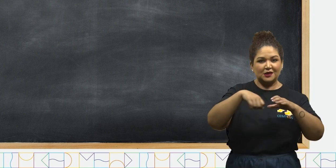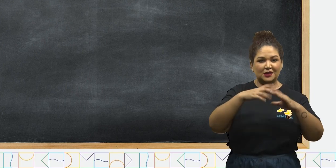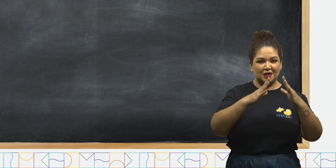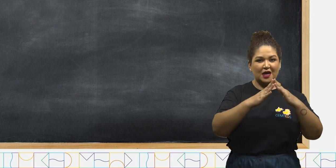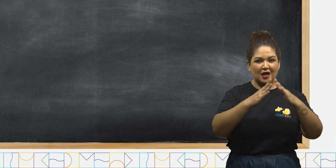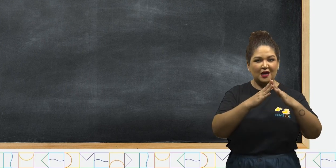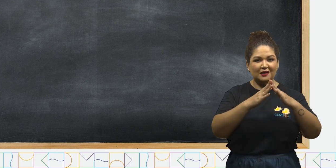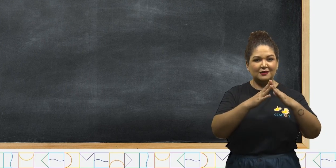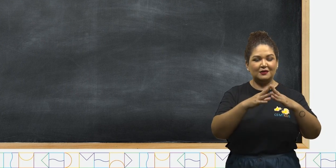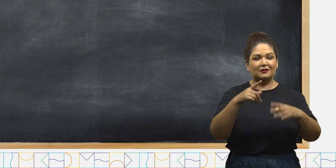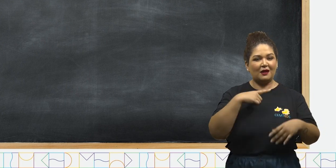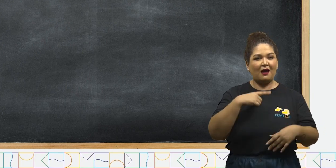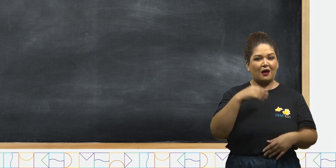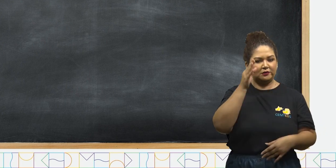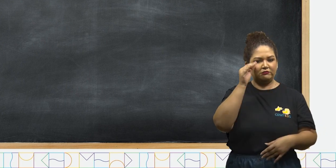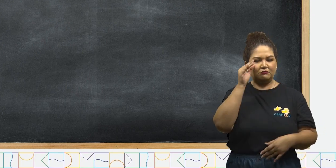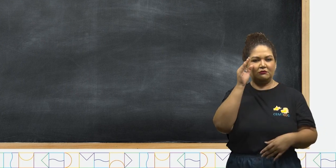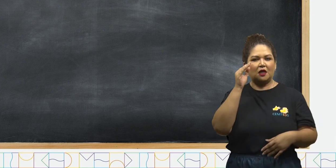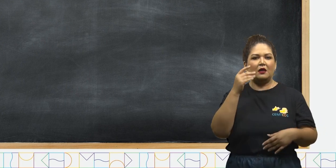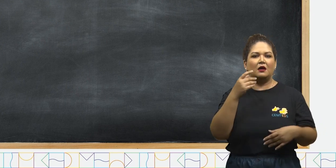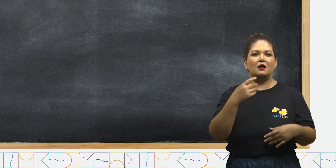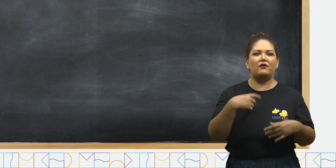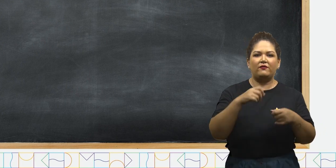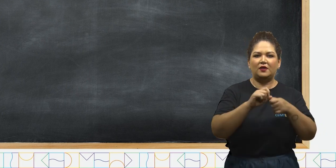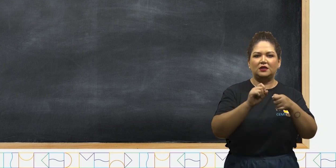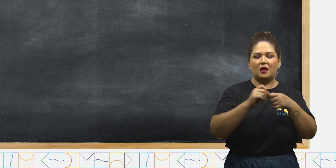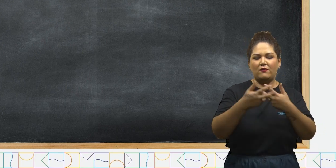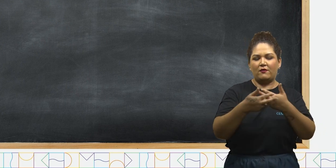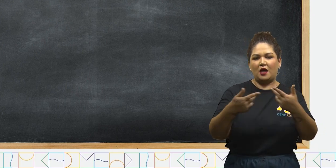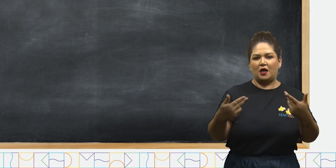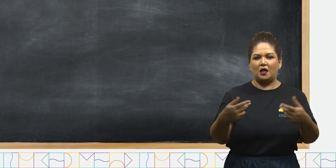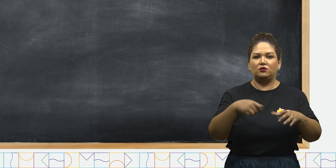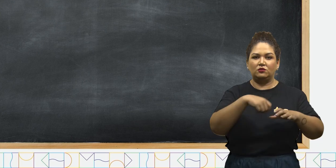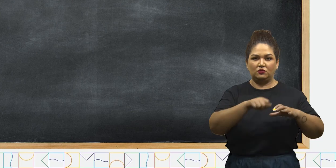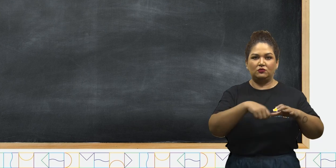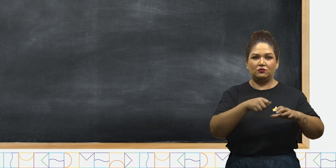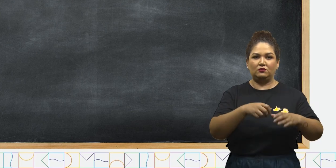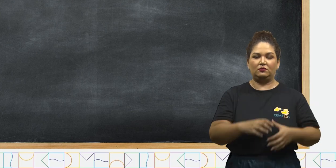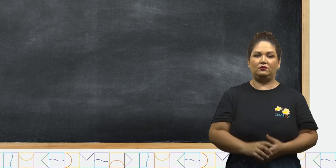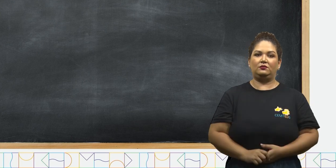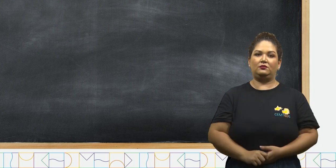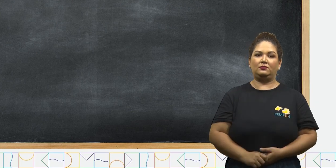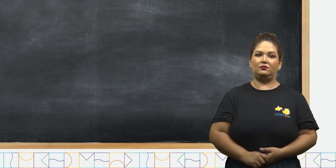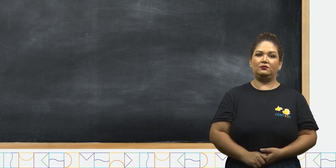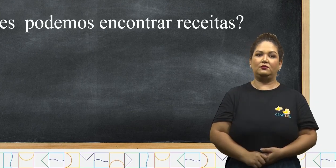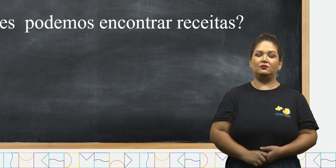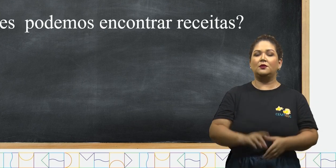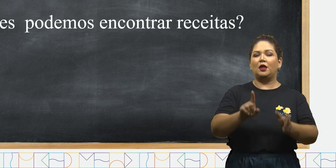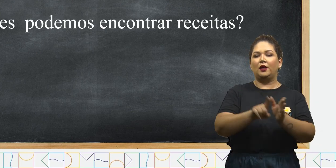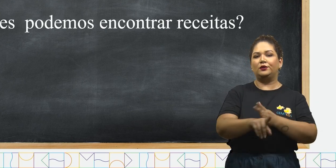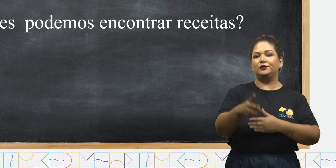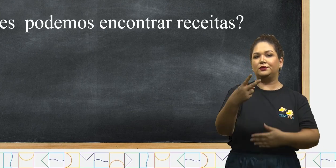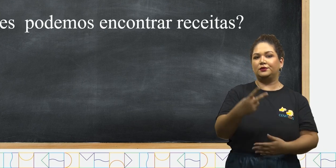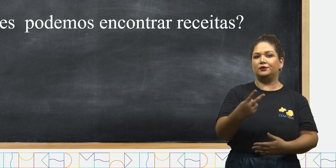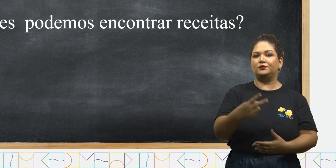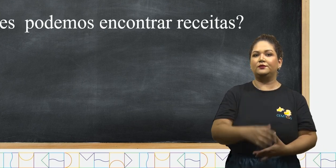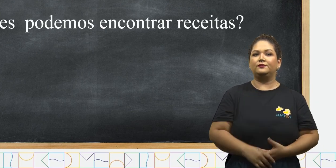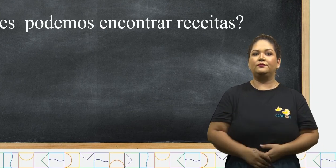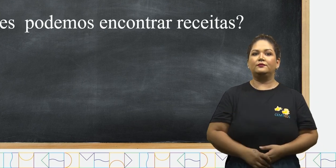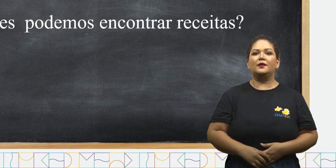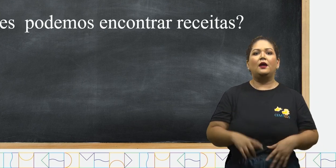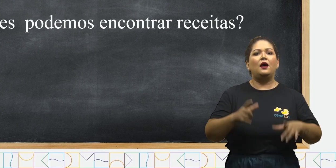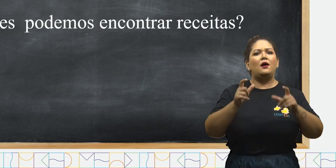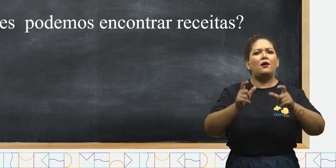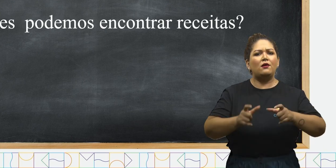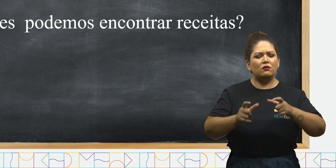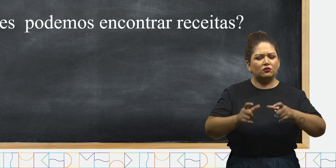Você é um daqueles que tem curiosidade em fazer algo na cozinha? Segunda pergunta. Em que fontes